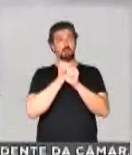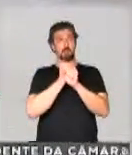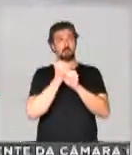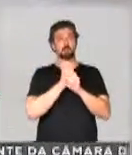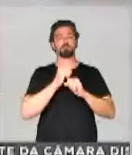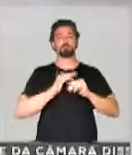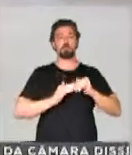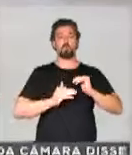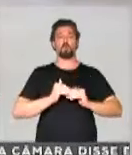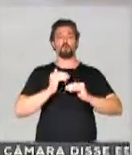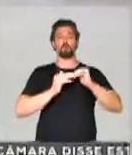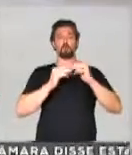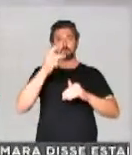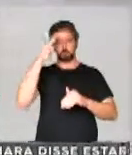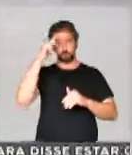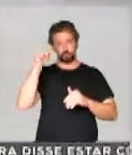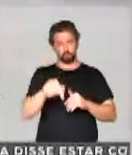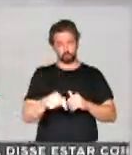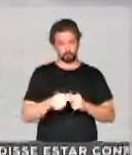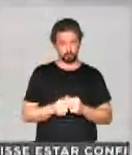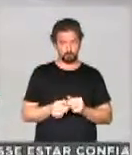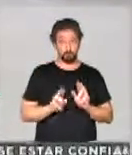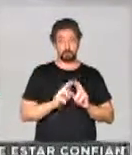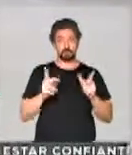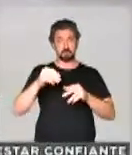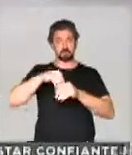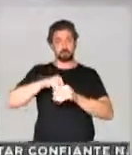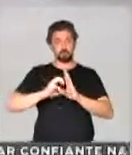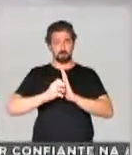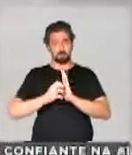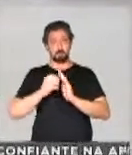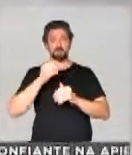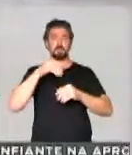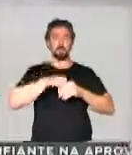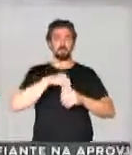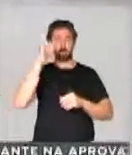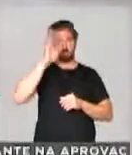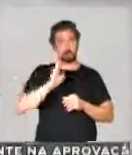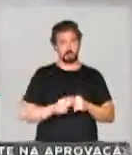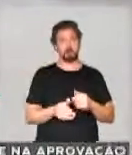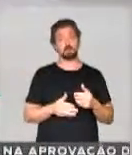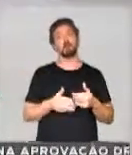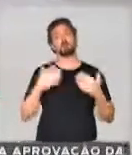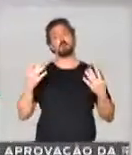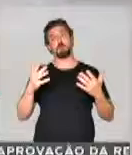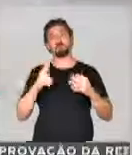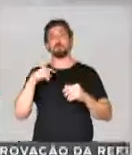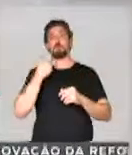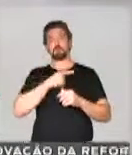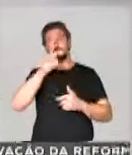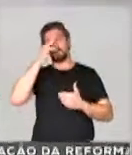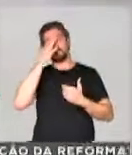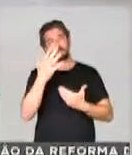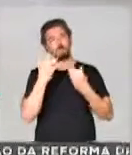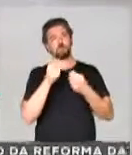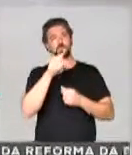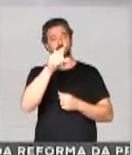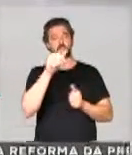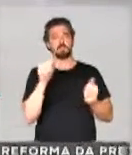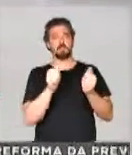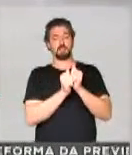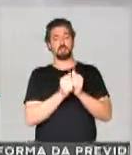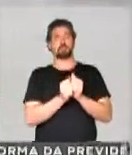atrás já vem construindo essa história diferente dentro do partido e dentro do Brasil. Então, nós somos muito gratos por termos Vossa